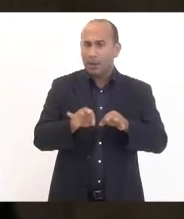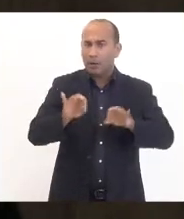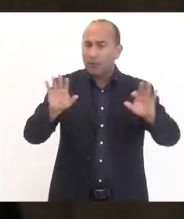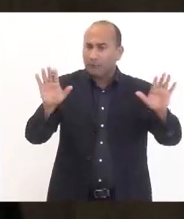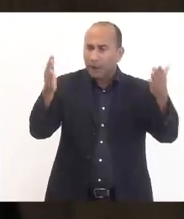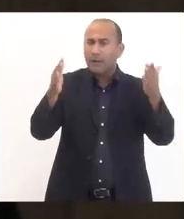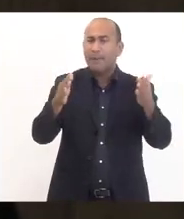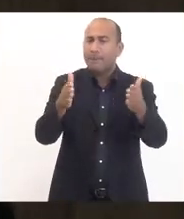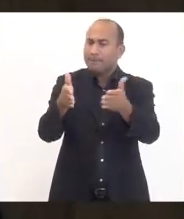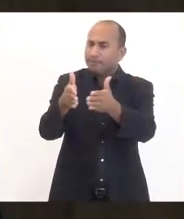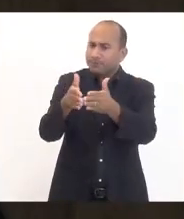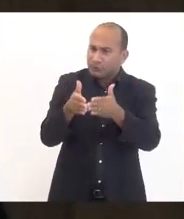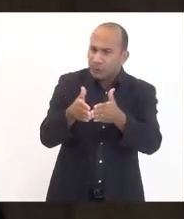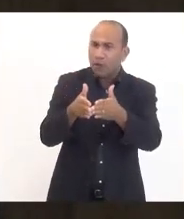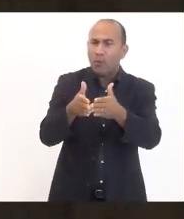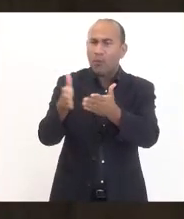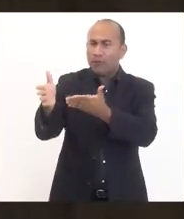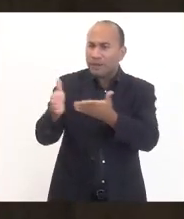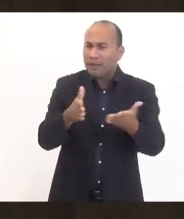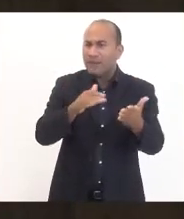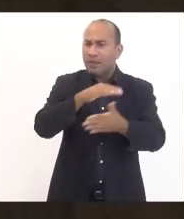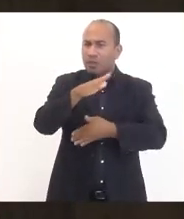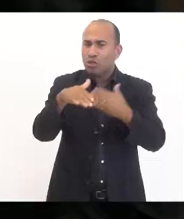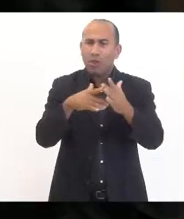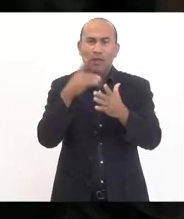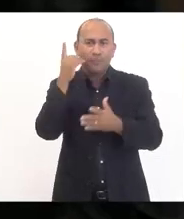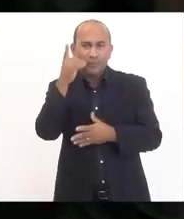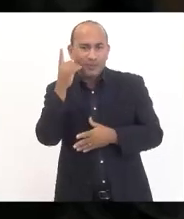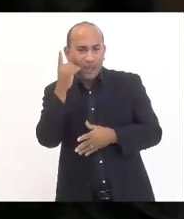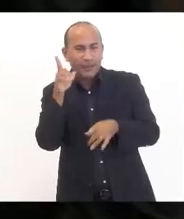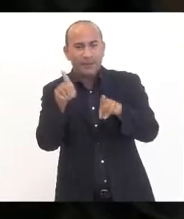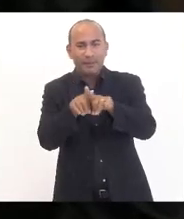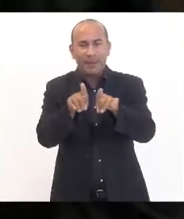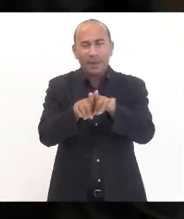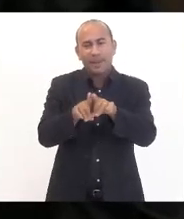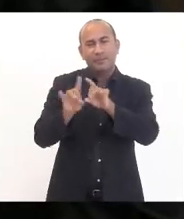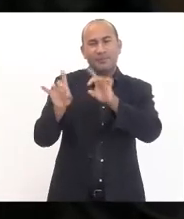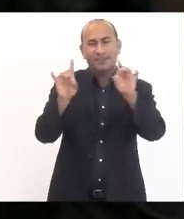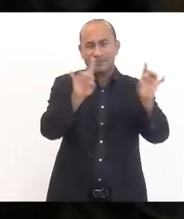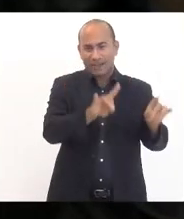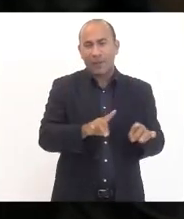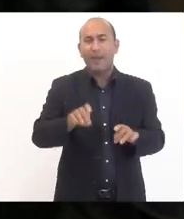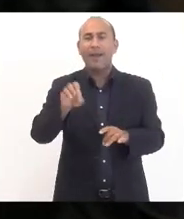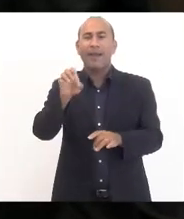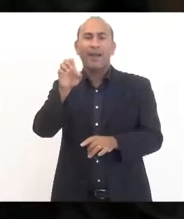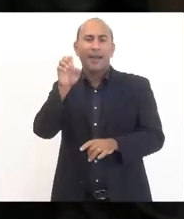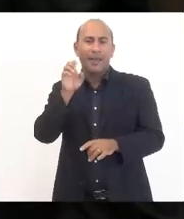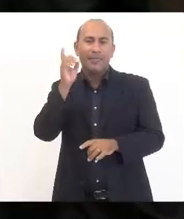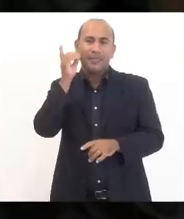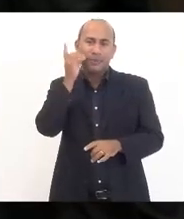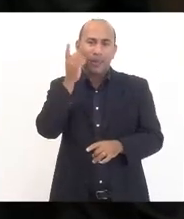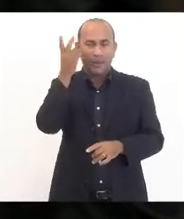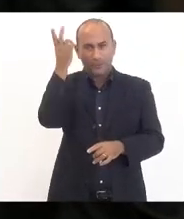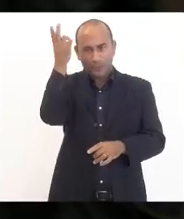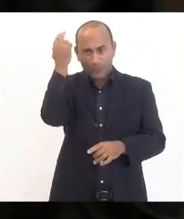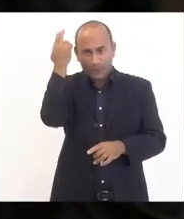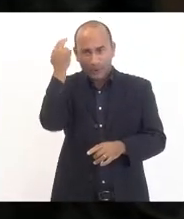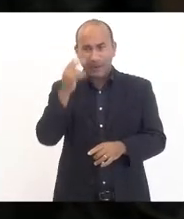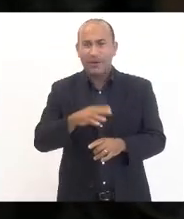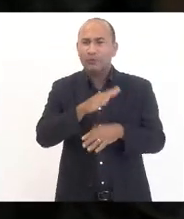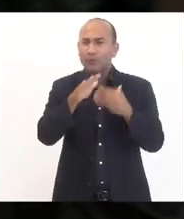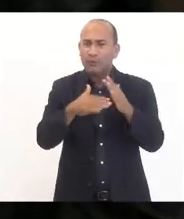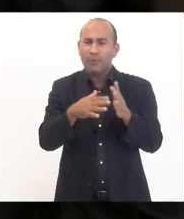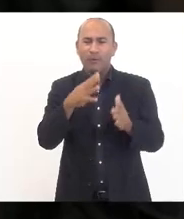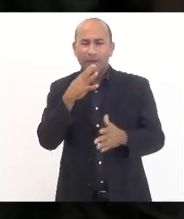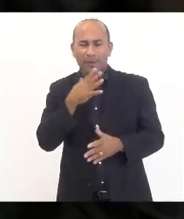todos os deputados, em especial ao Eliomar, que é um grande apreciador e colecionador, e todos os